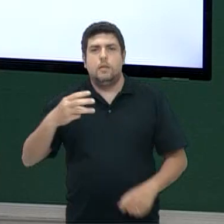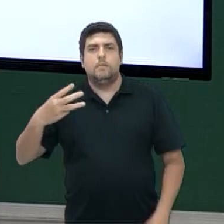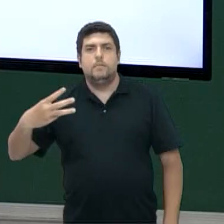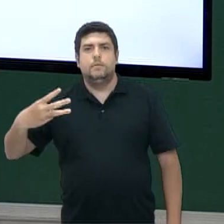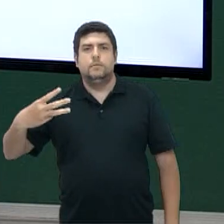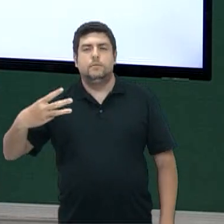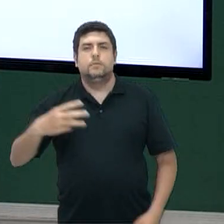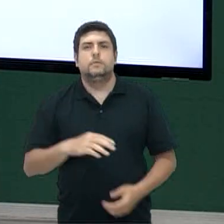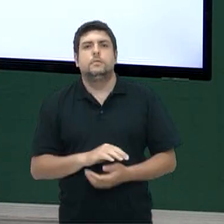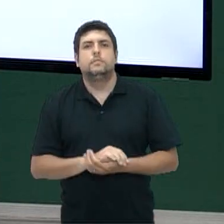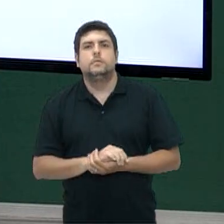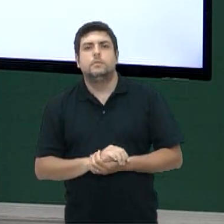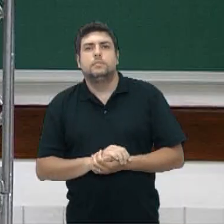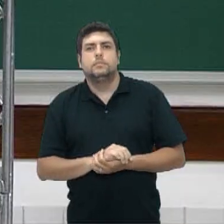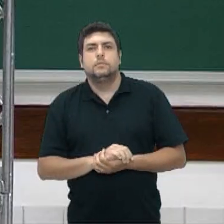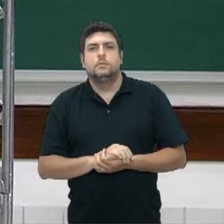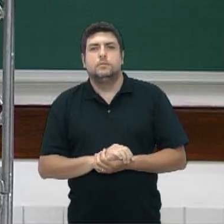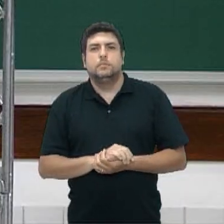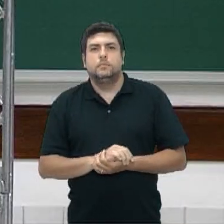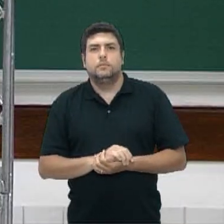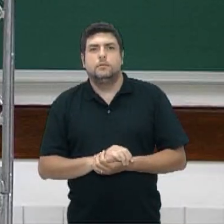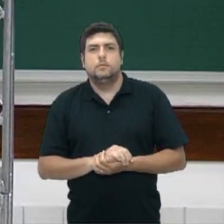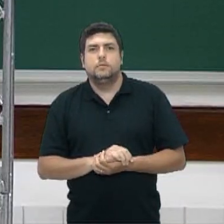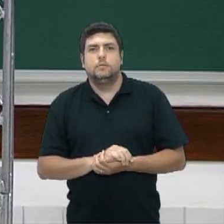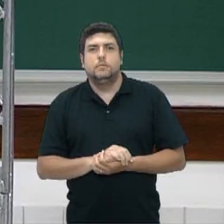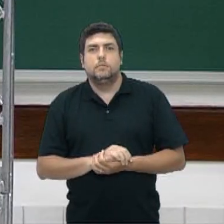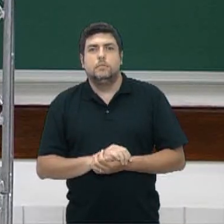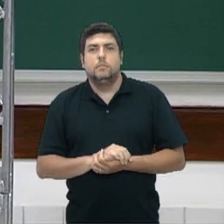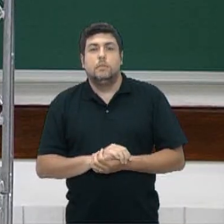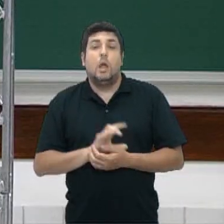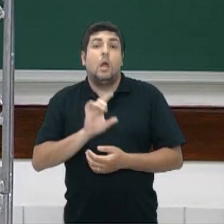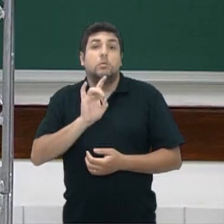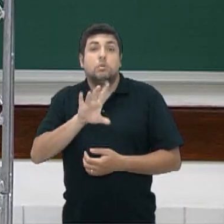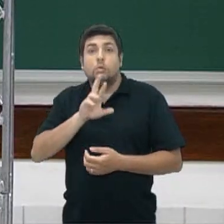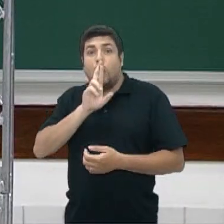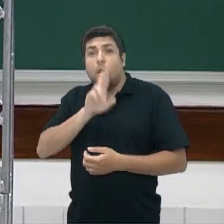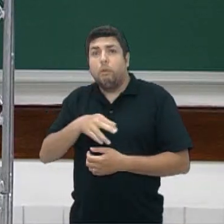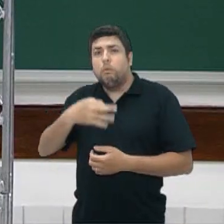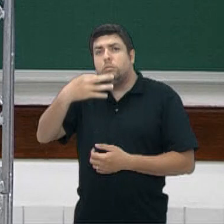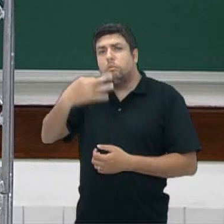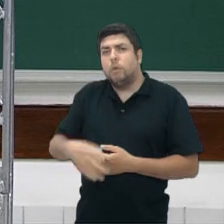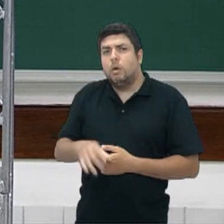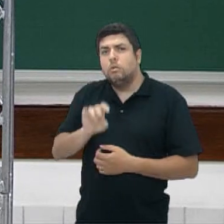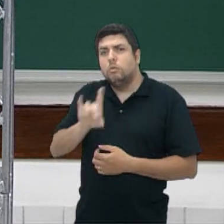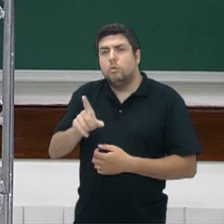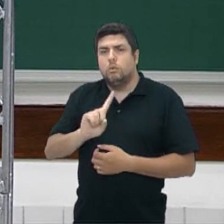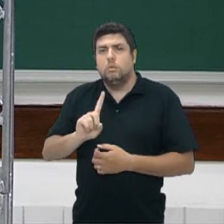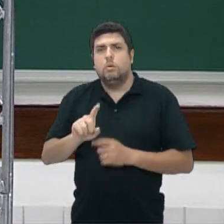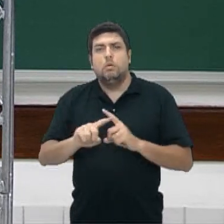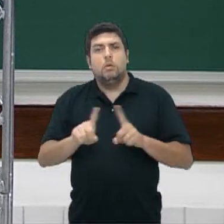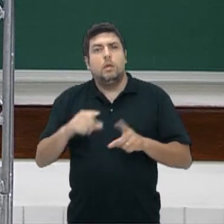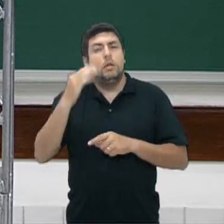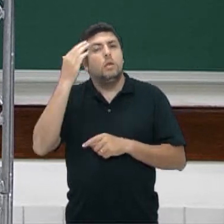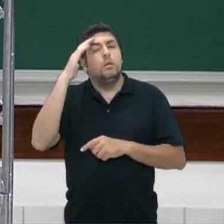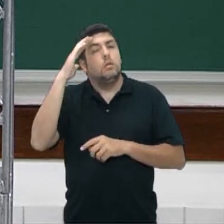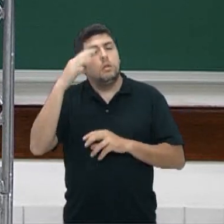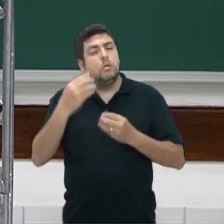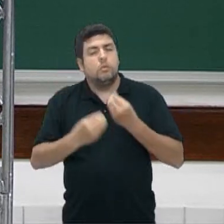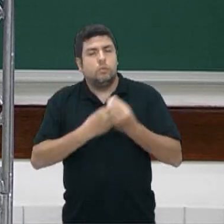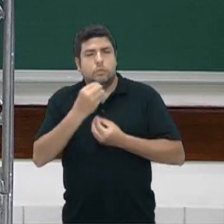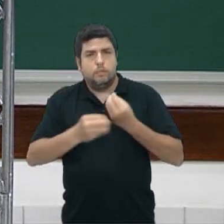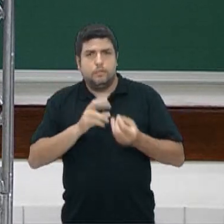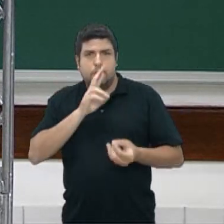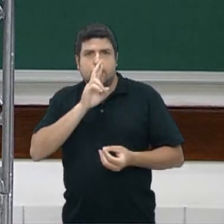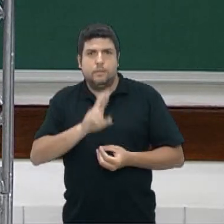Beleza? O nosso objetivo principal aqui não é simplesmente acertar a resposta, e sim entender por que aquela resposta ali. Beleza,